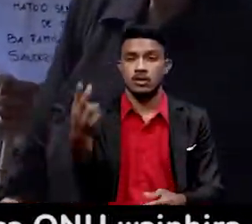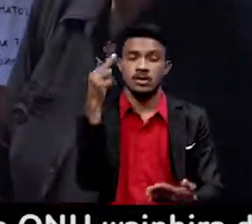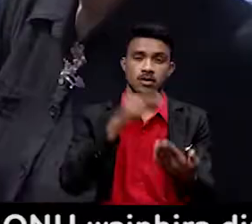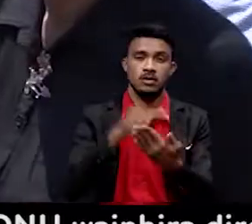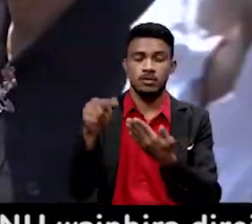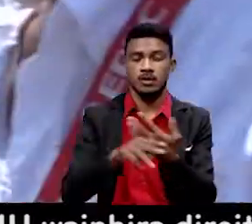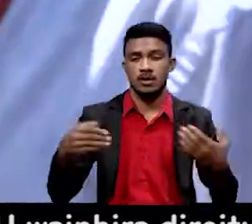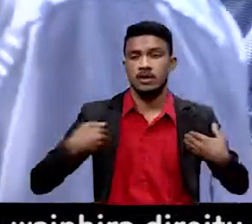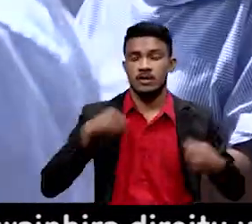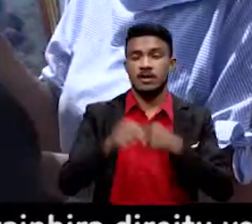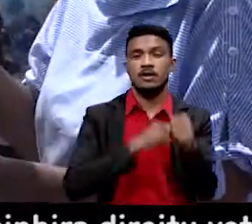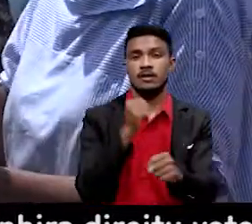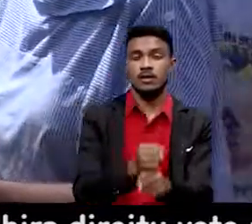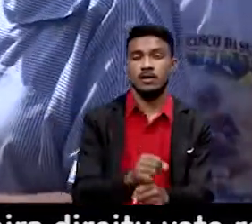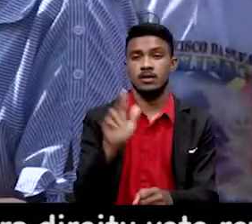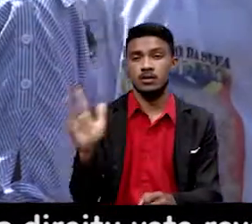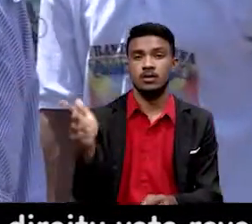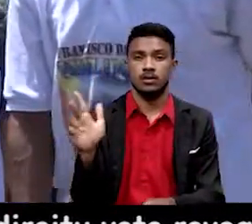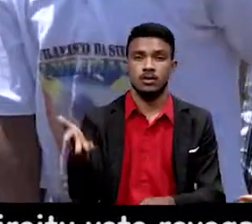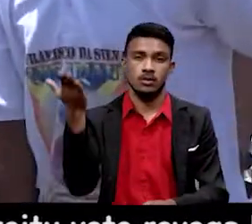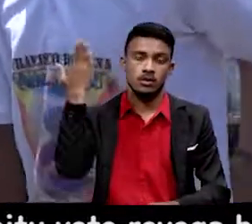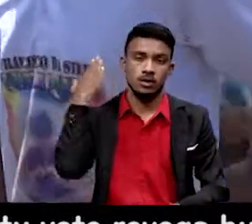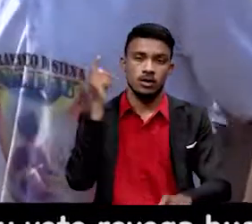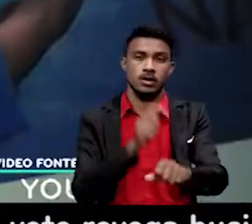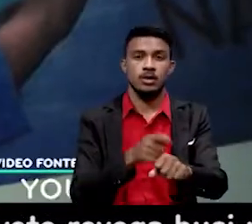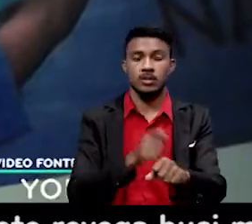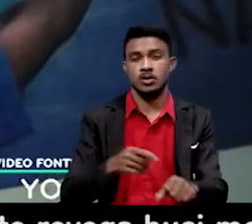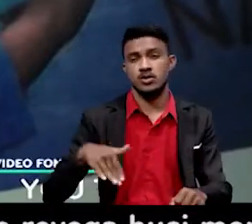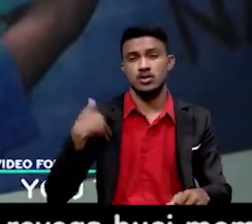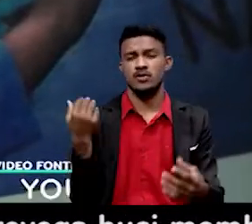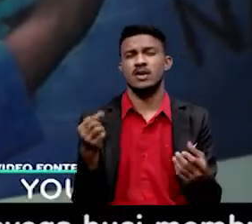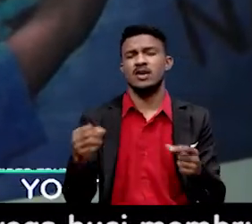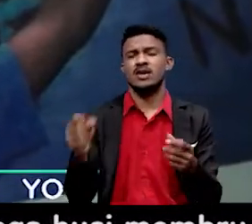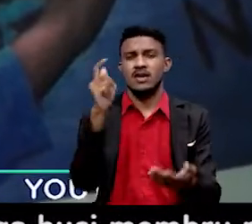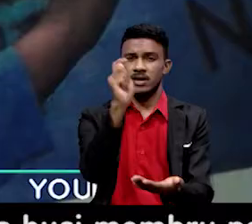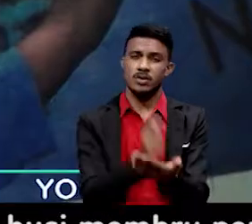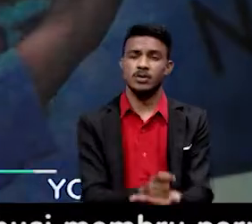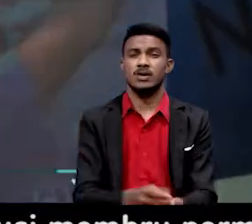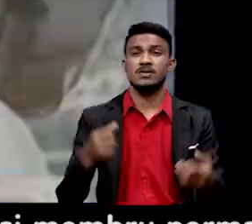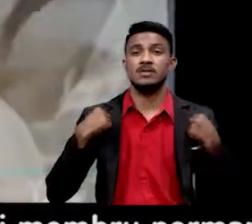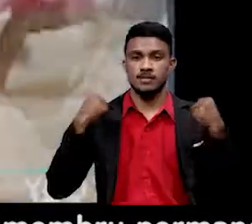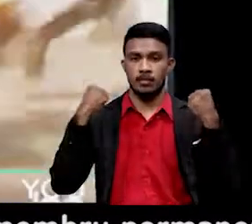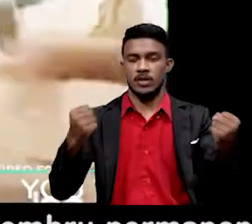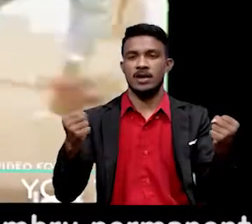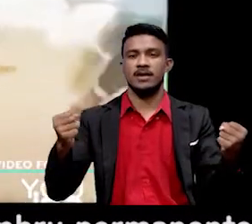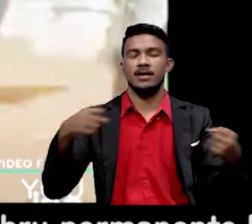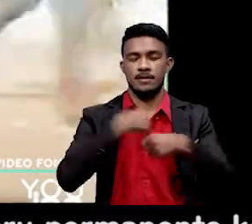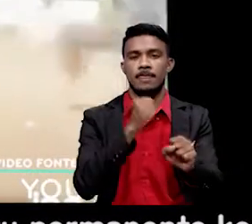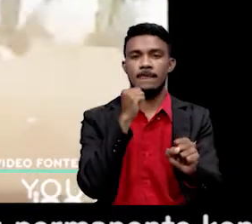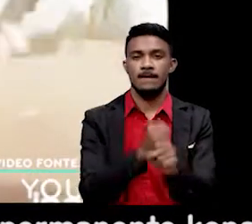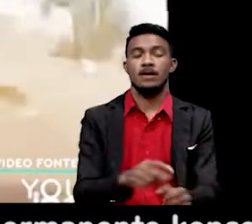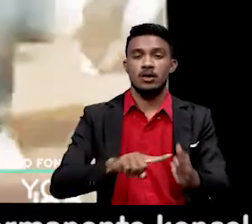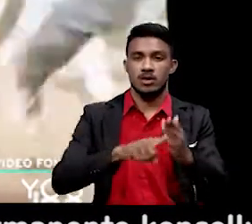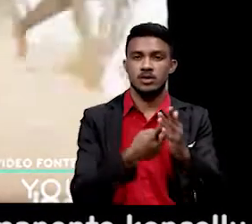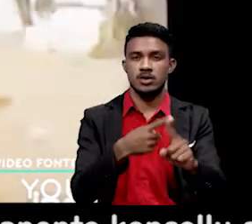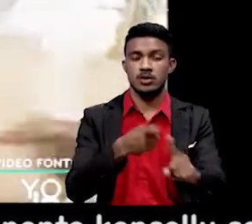e atinam Tolonulo Liuba. E o momento neve foi encerrihum barrihum, o atembrani, a uma manifestação pacífica. A rua se